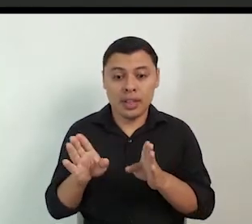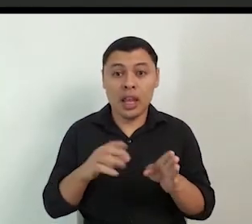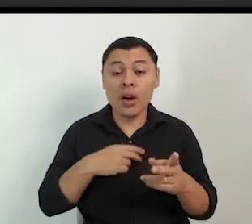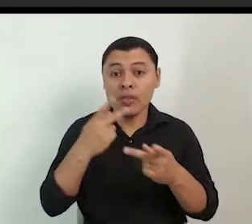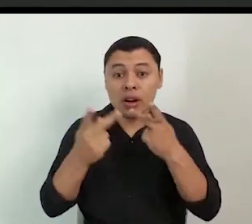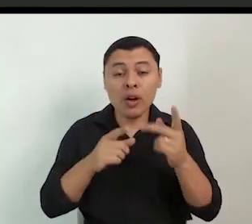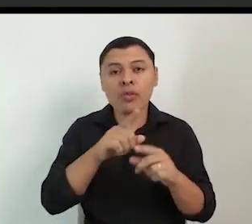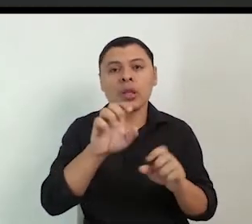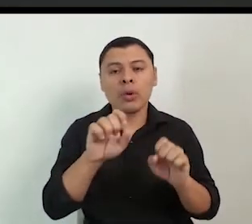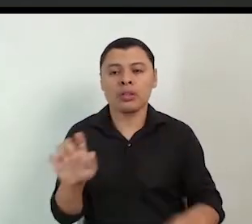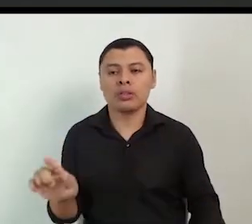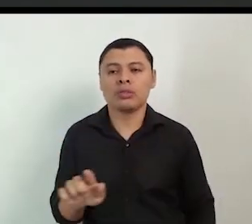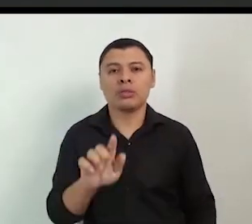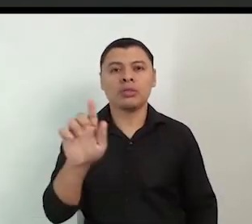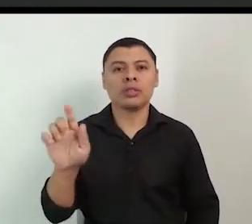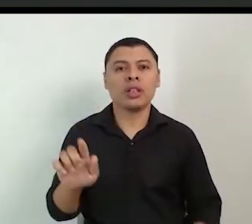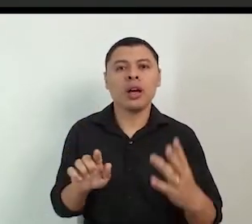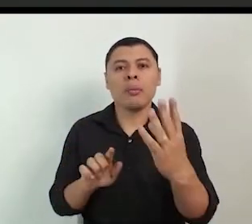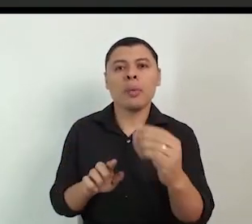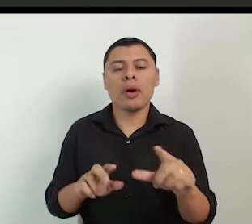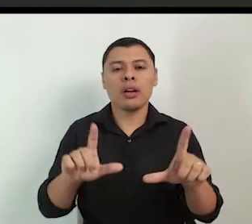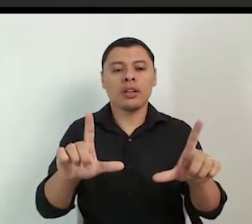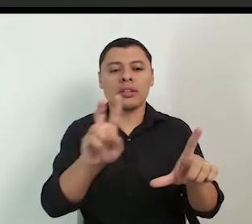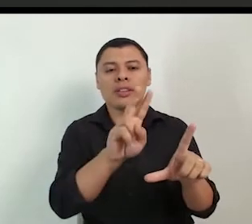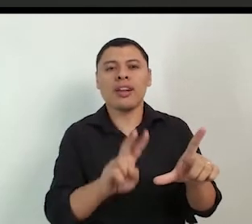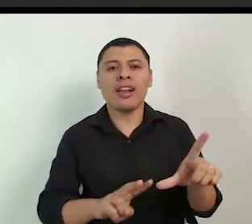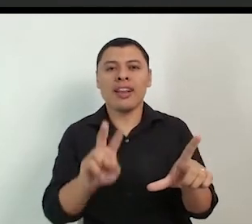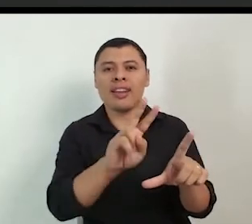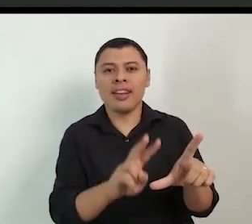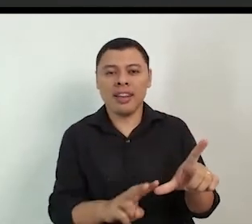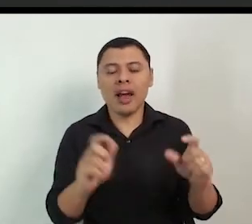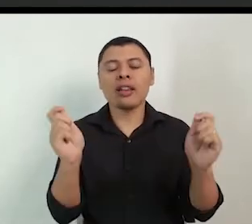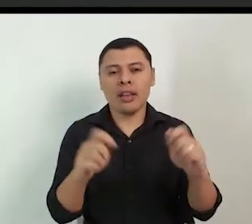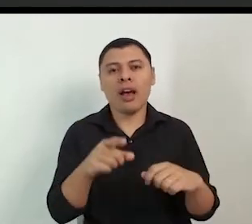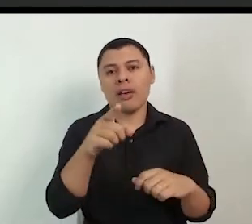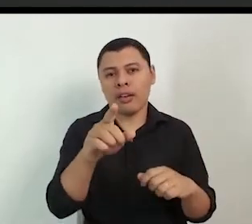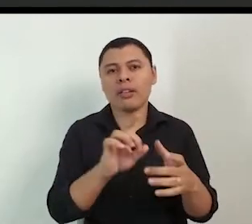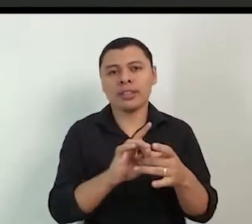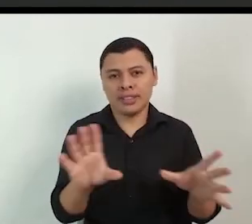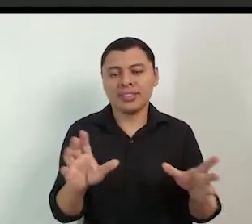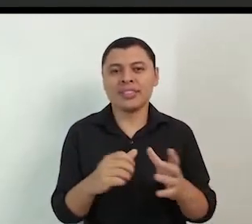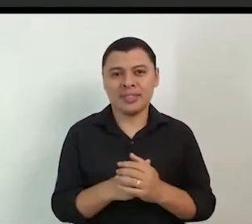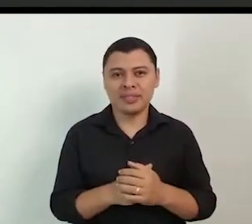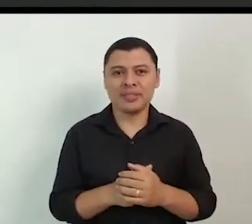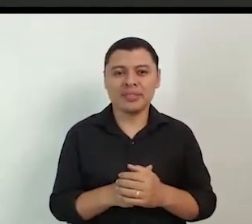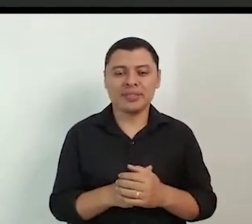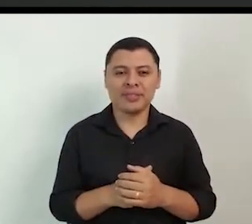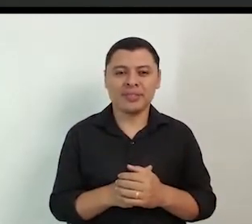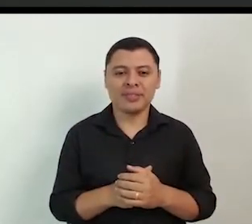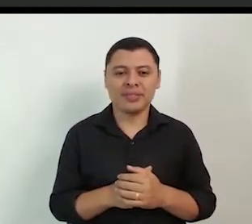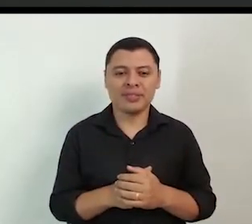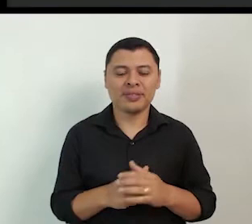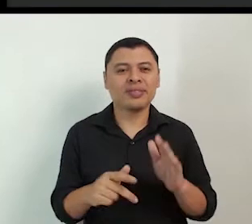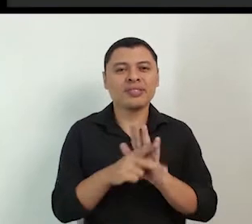Está totalmente acessível a apresentação para quem tiver um leitor de tela também, tá bom? Diego,